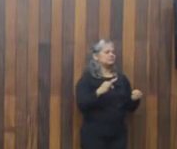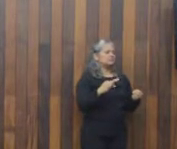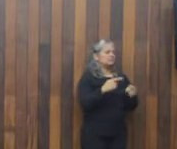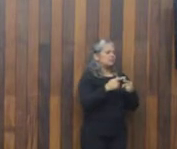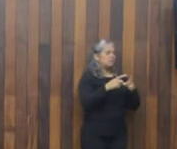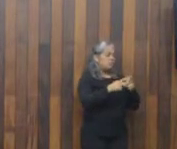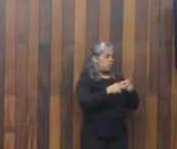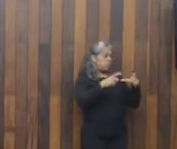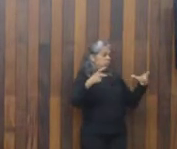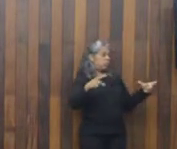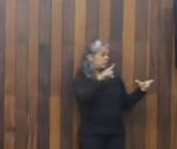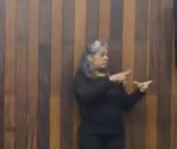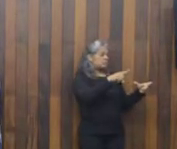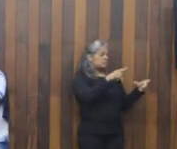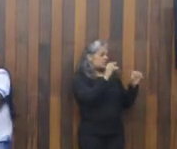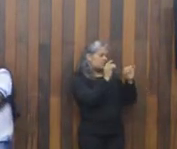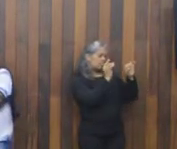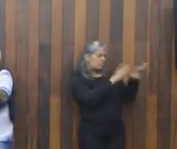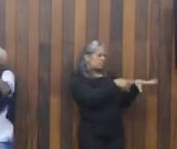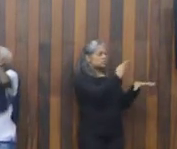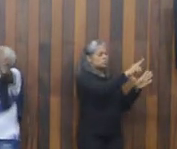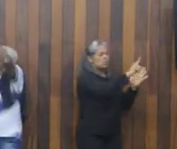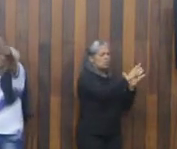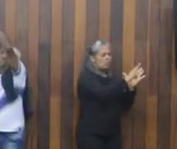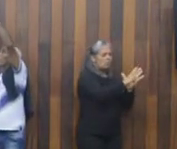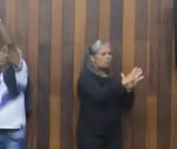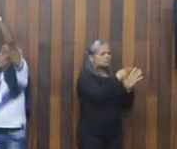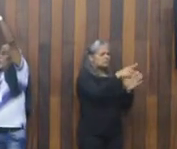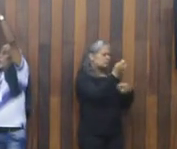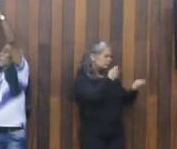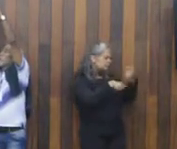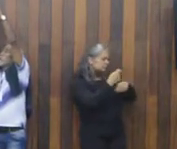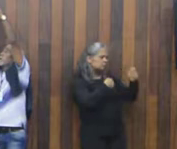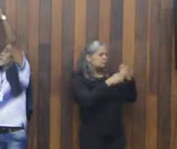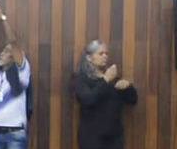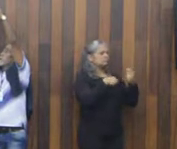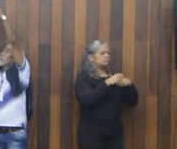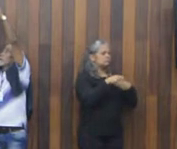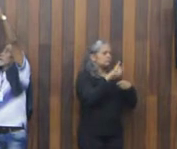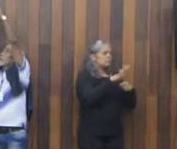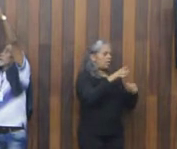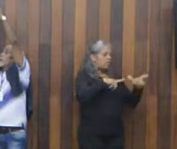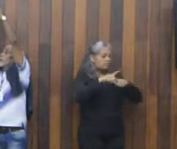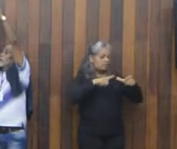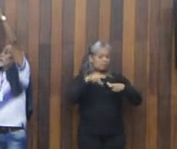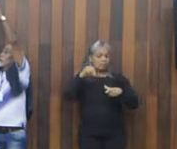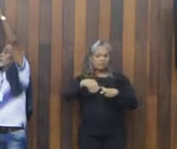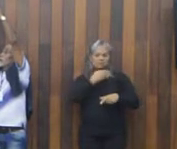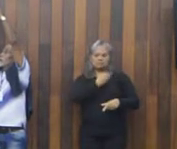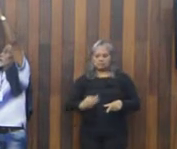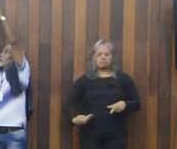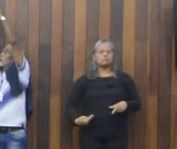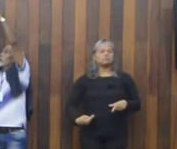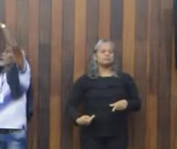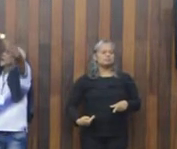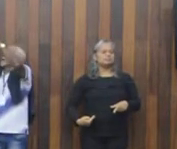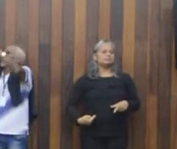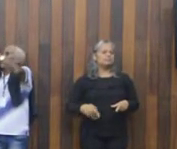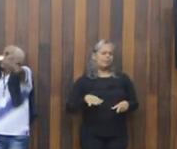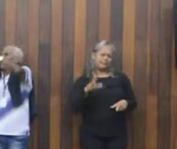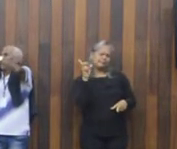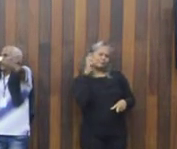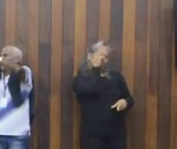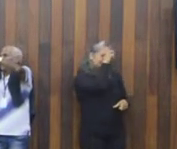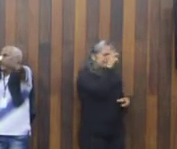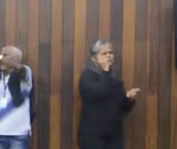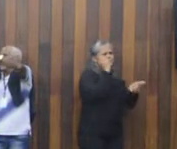vezes, abandona as suas empresas, abandona os seus negócios para trabalhar pelas causas públicas. E é difícil a gente